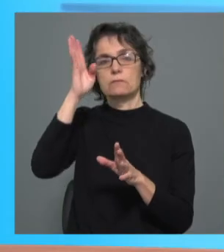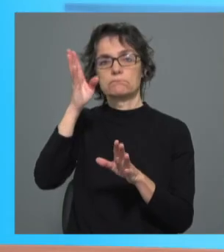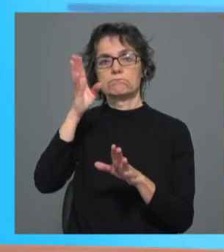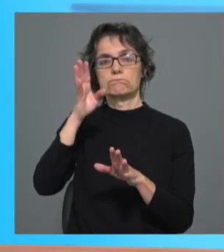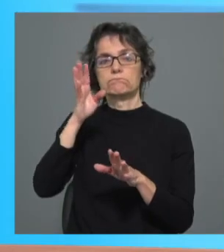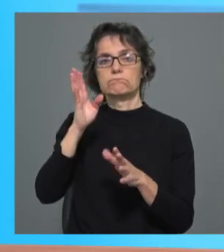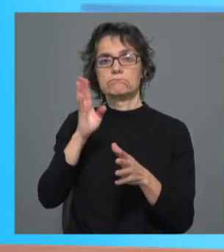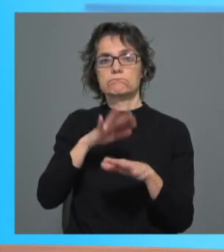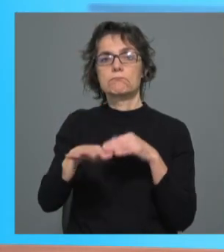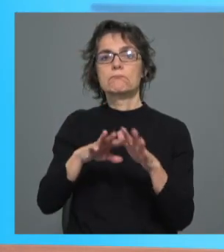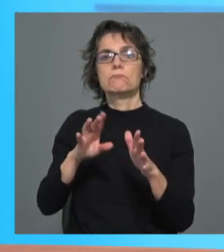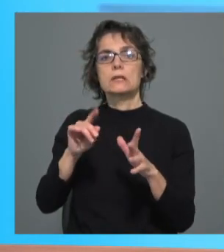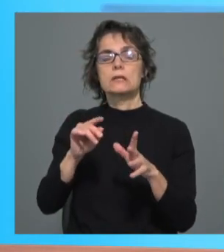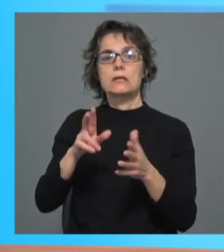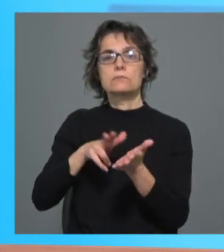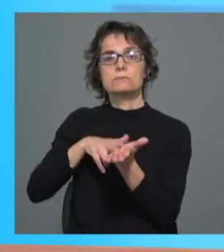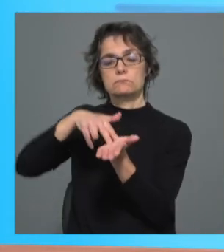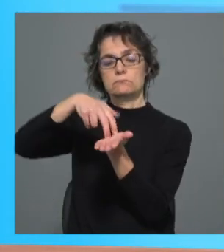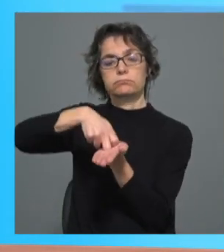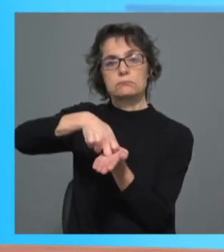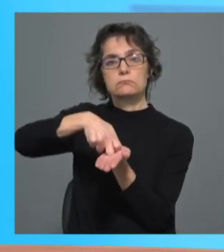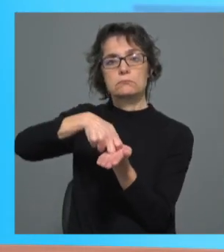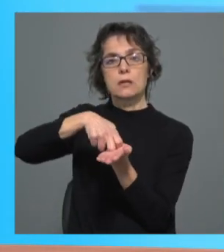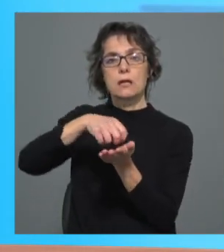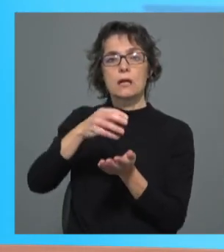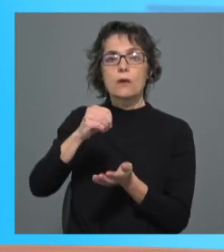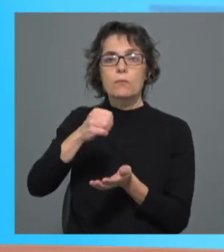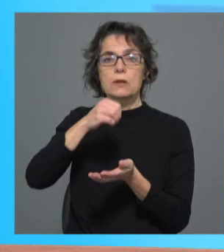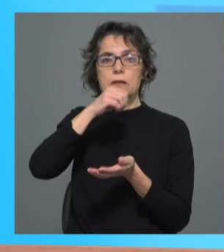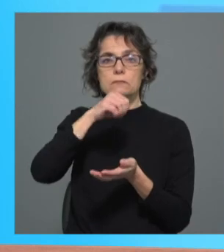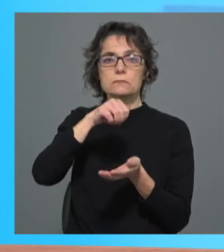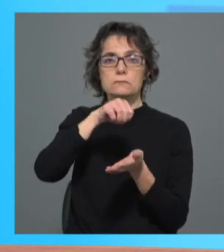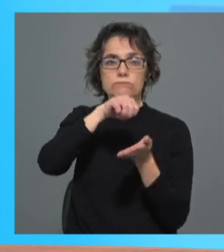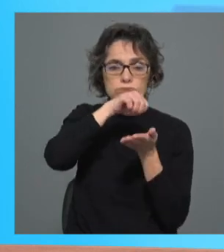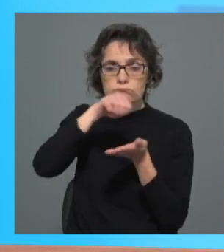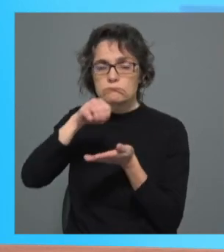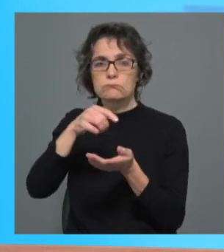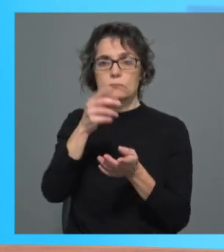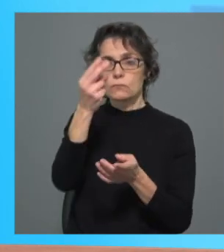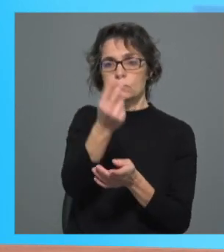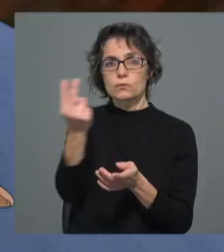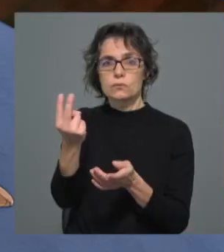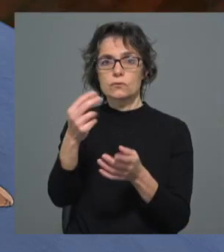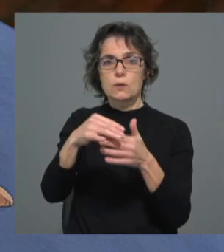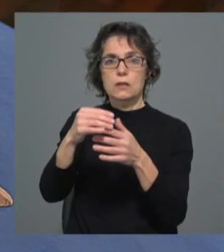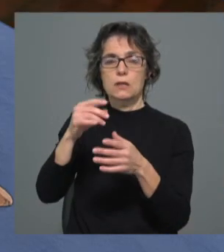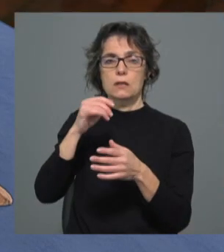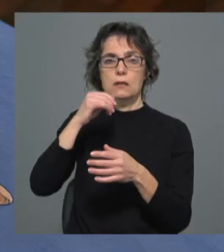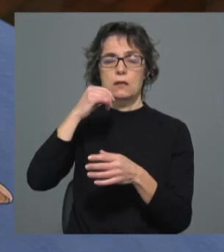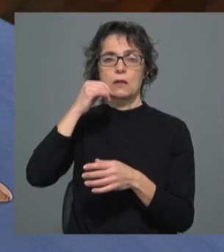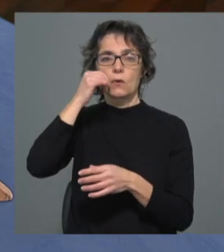de se ajoelhar e beijar os pés dos dois líderes sudaneses, o presidente Salva